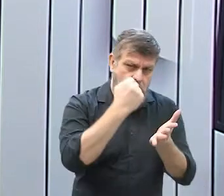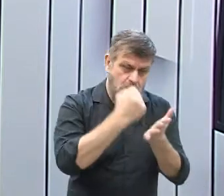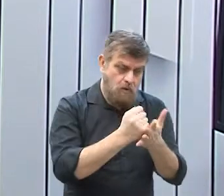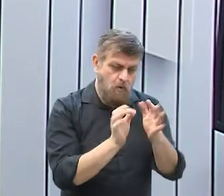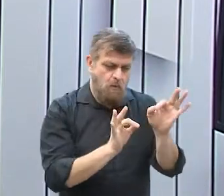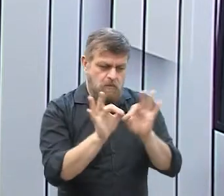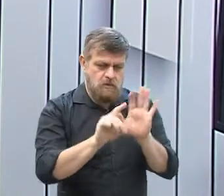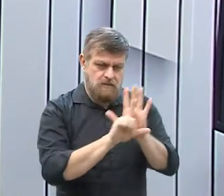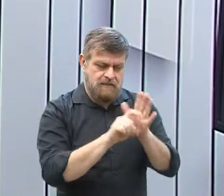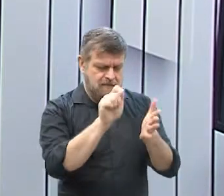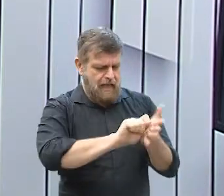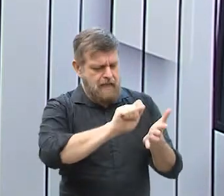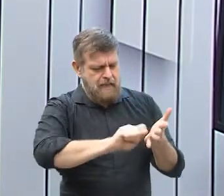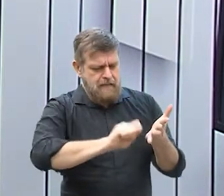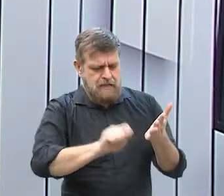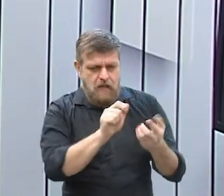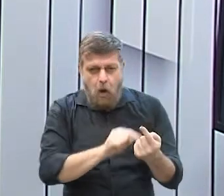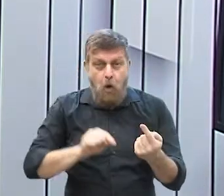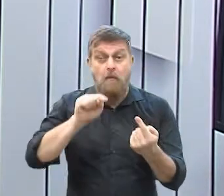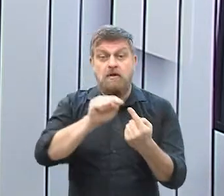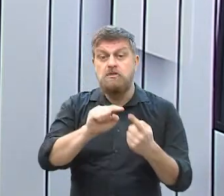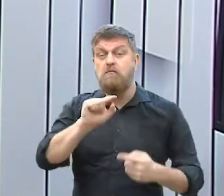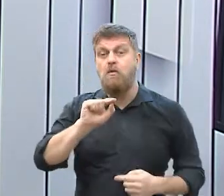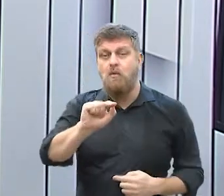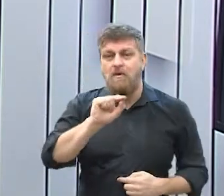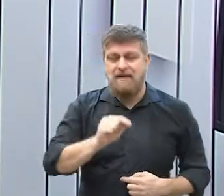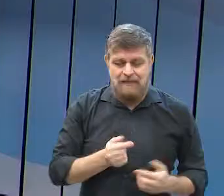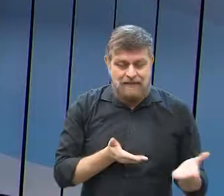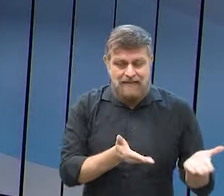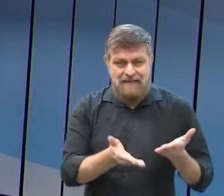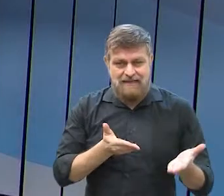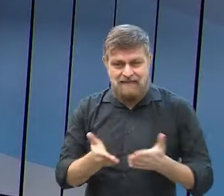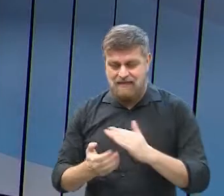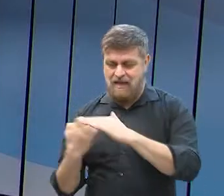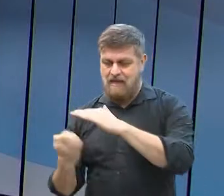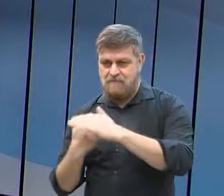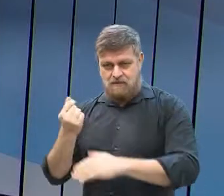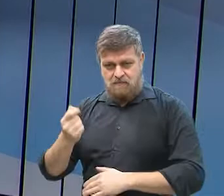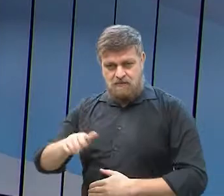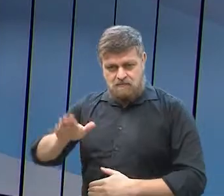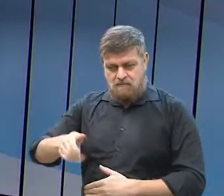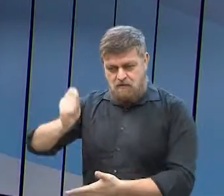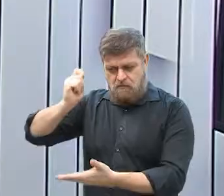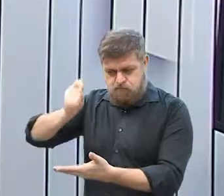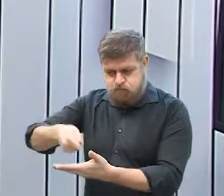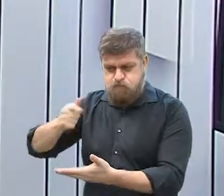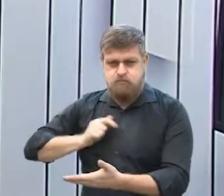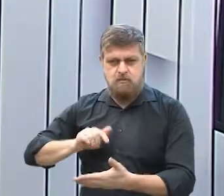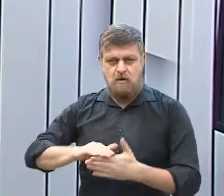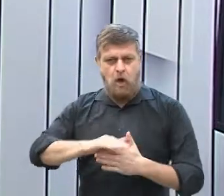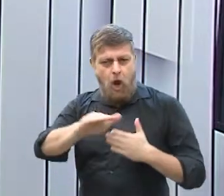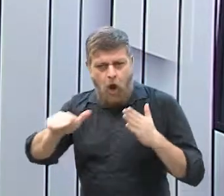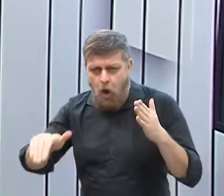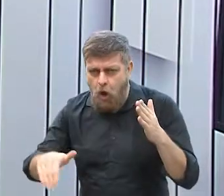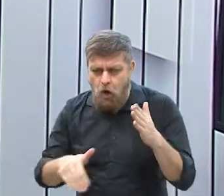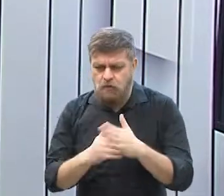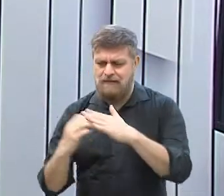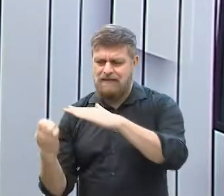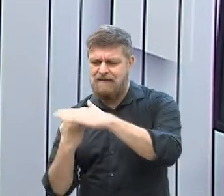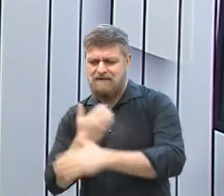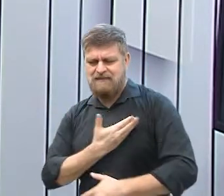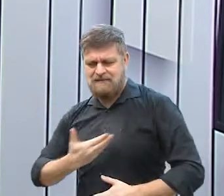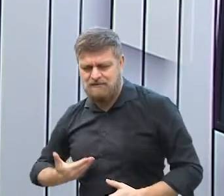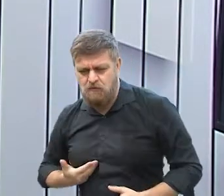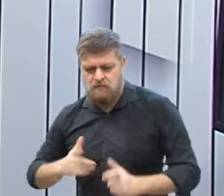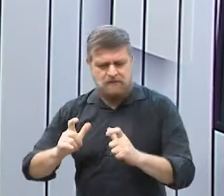lei que queria garantir que todas as licitações realizadas pelos poderes, órgãos e empresas públicas